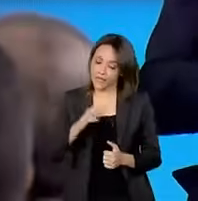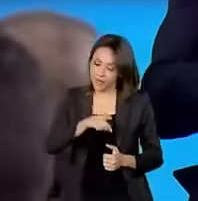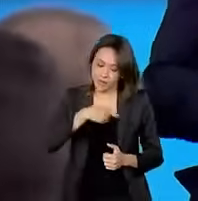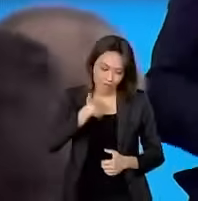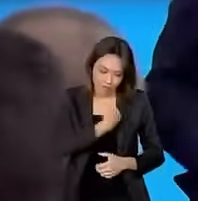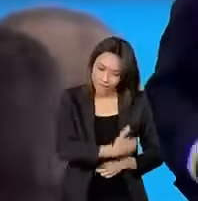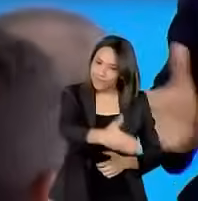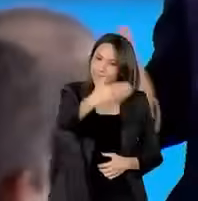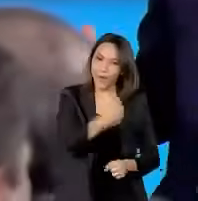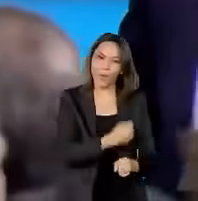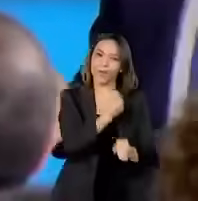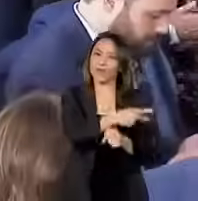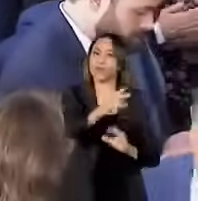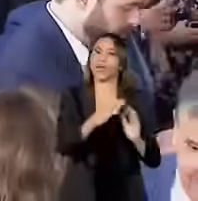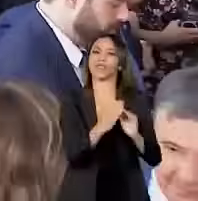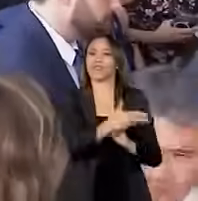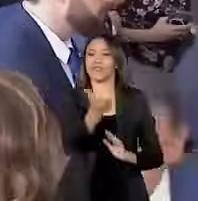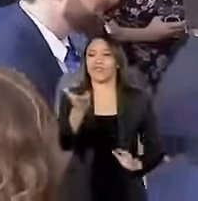casa de vocês.